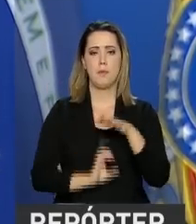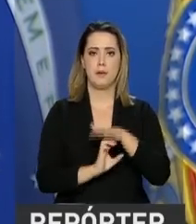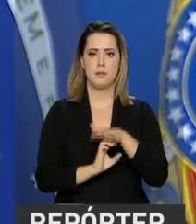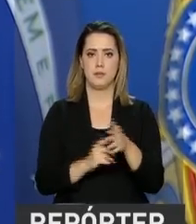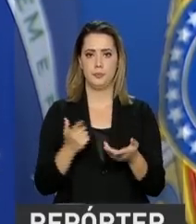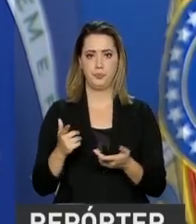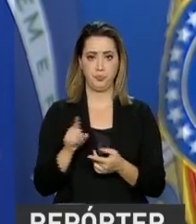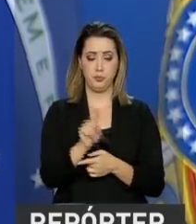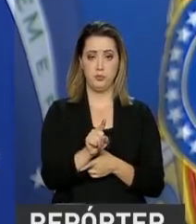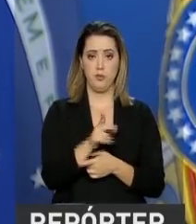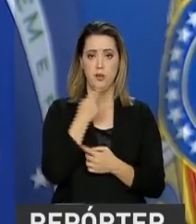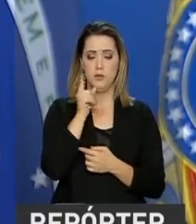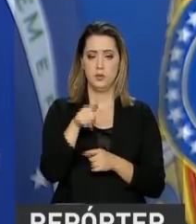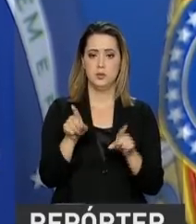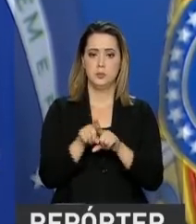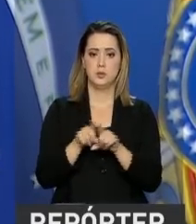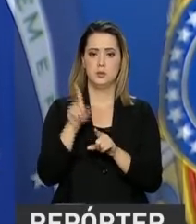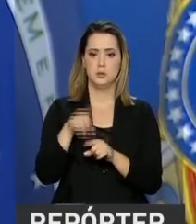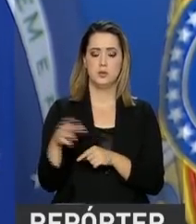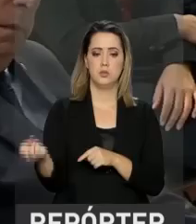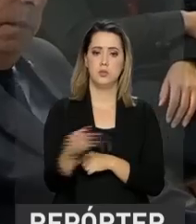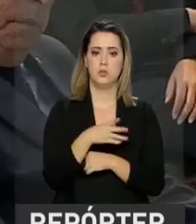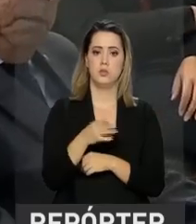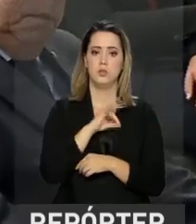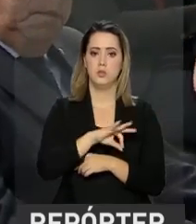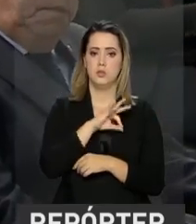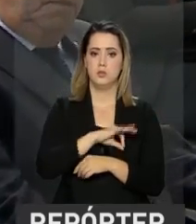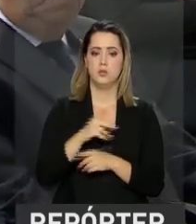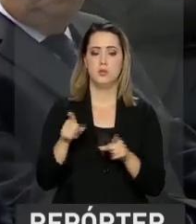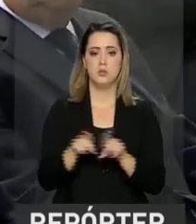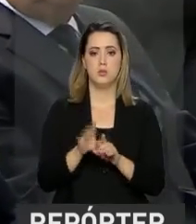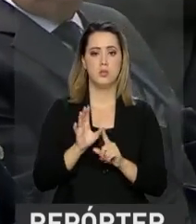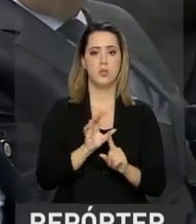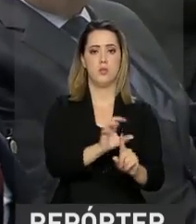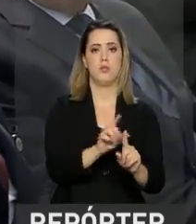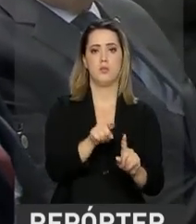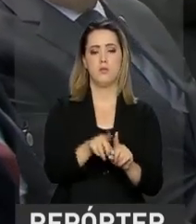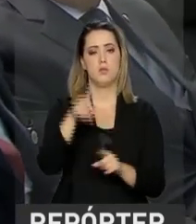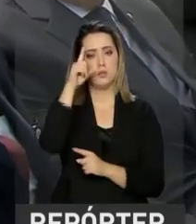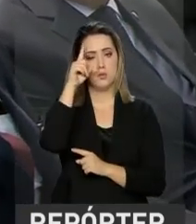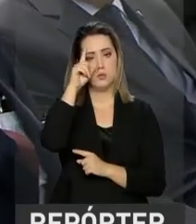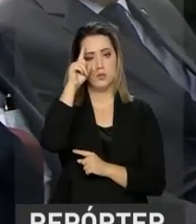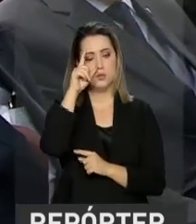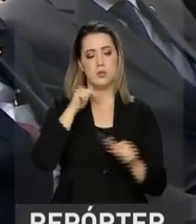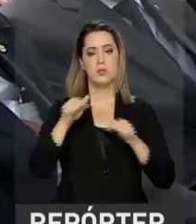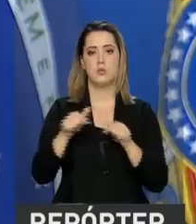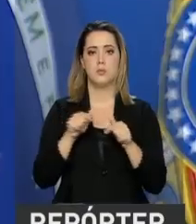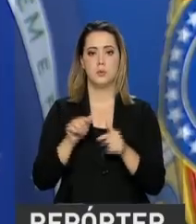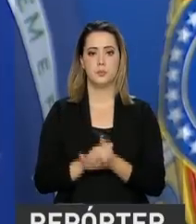empresa Michel Temer também afirmou que a nova remuneração do FGTS terá impacto no dia a dia do